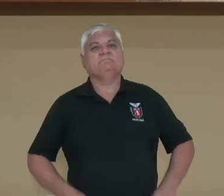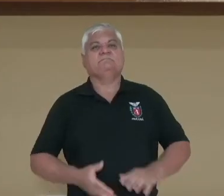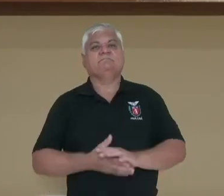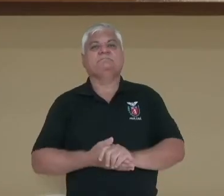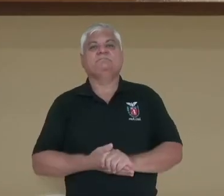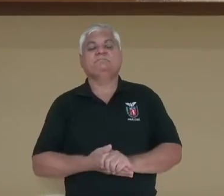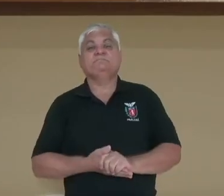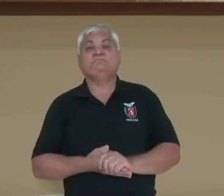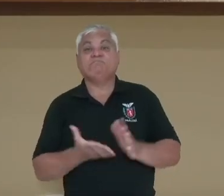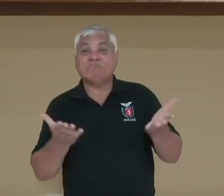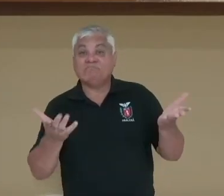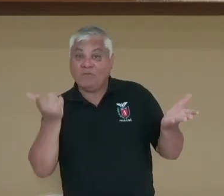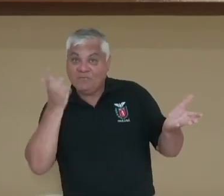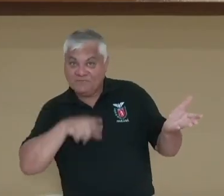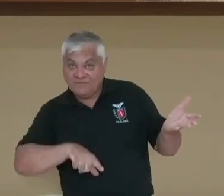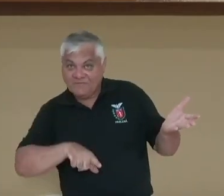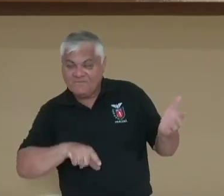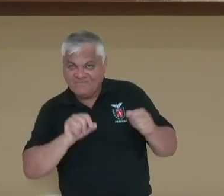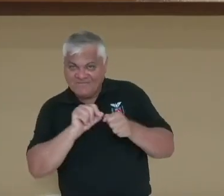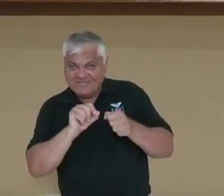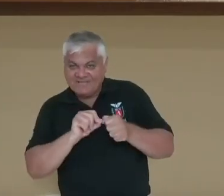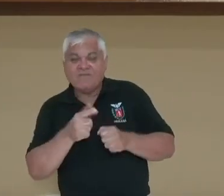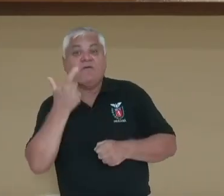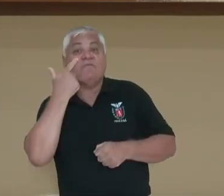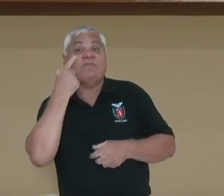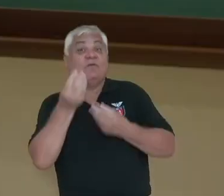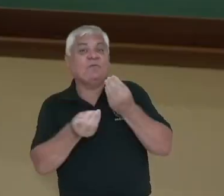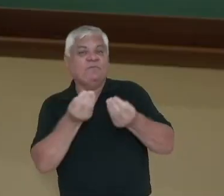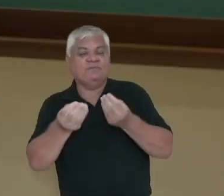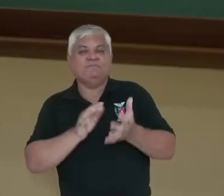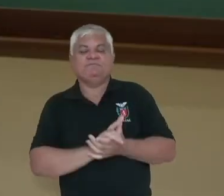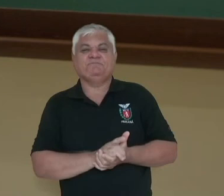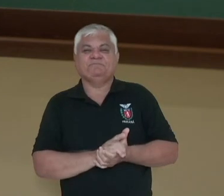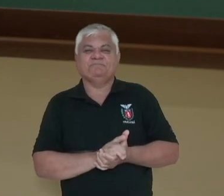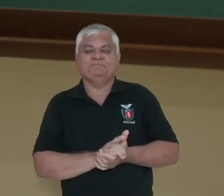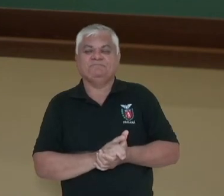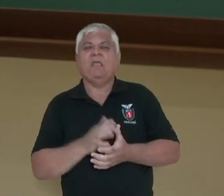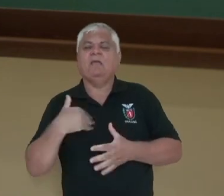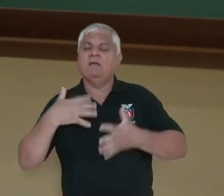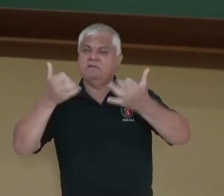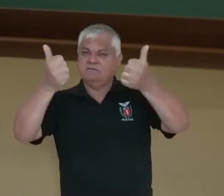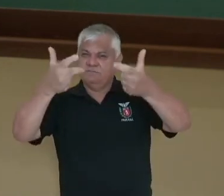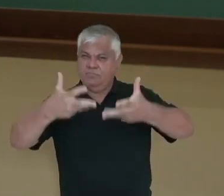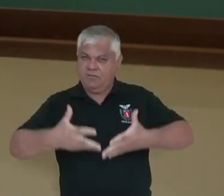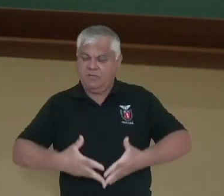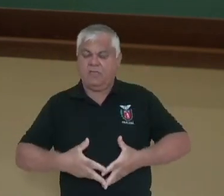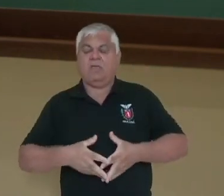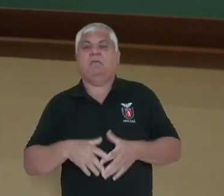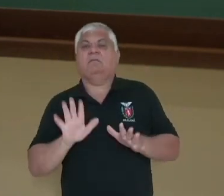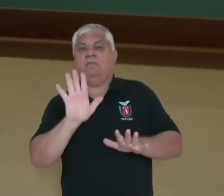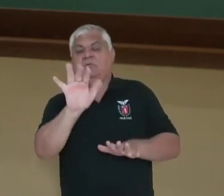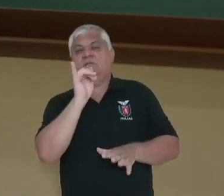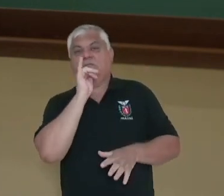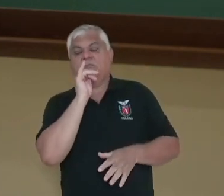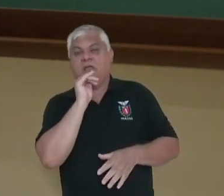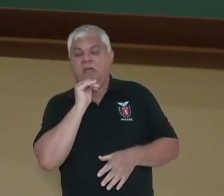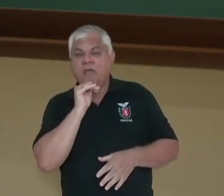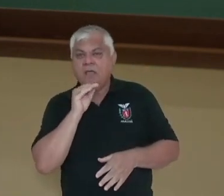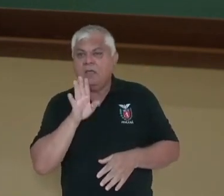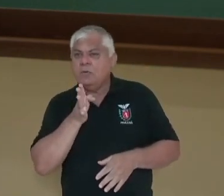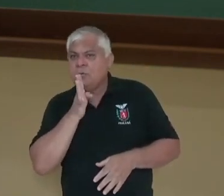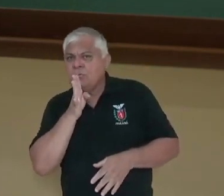E aí, pessoal, resolveram? Então, vamos acompanhar aqui comigo. Como eu falei, pessoal, vocês não precisavam, nesse primeiro momento que a gente está conhecendo a